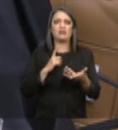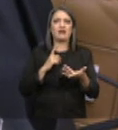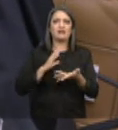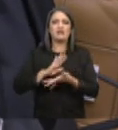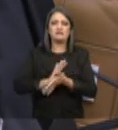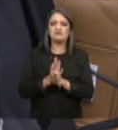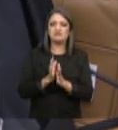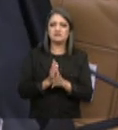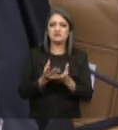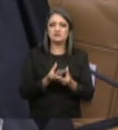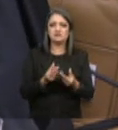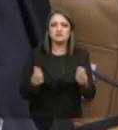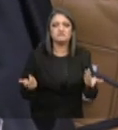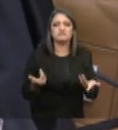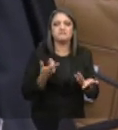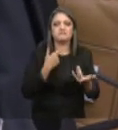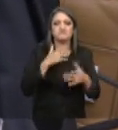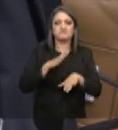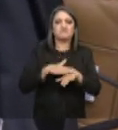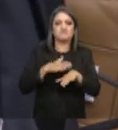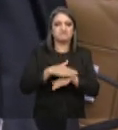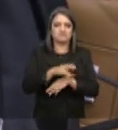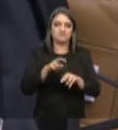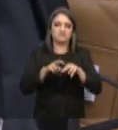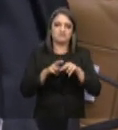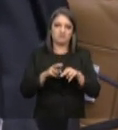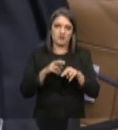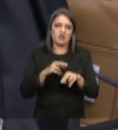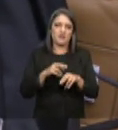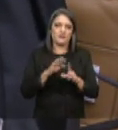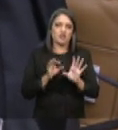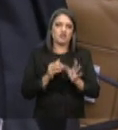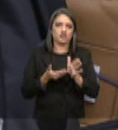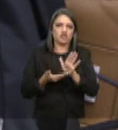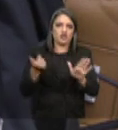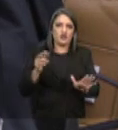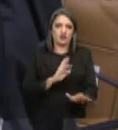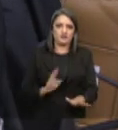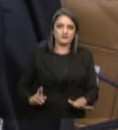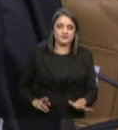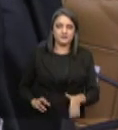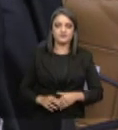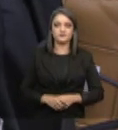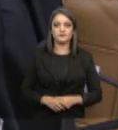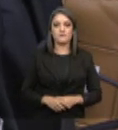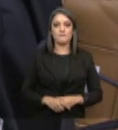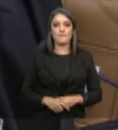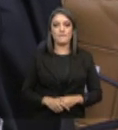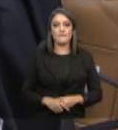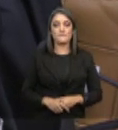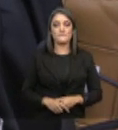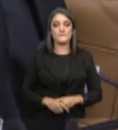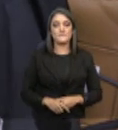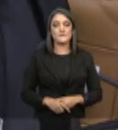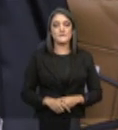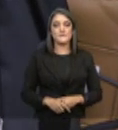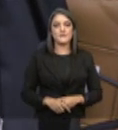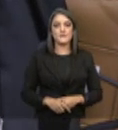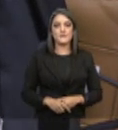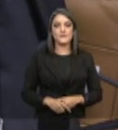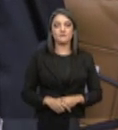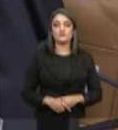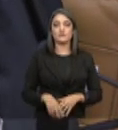arbítrio por meio de forma republicana renova-se a partir de Rui senhora Presidente